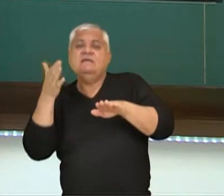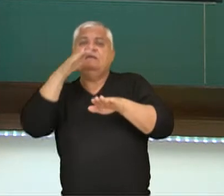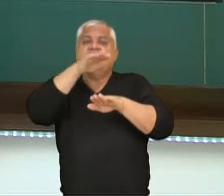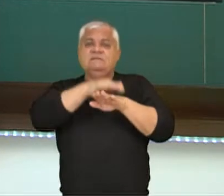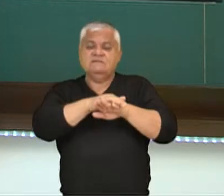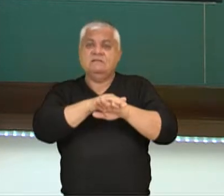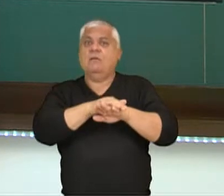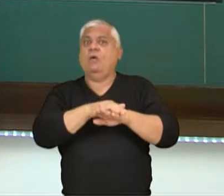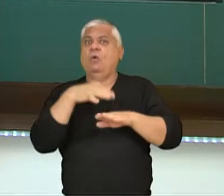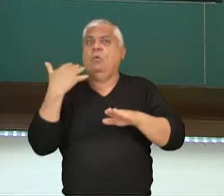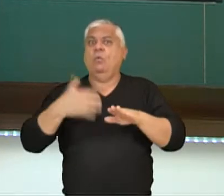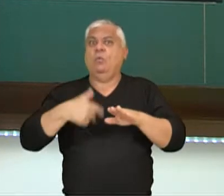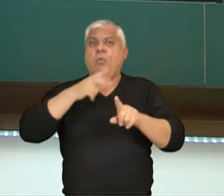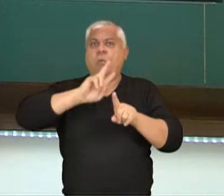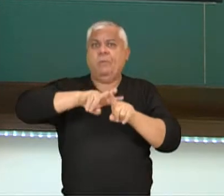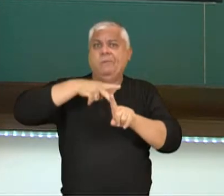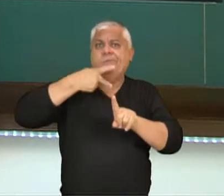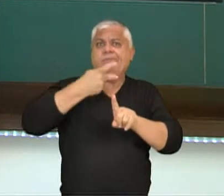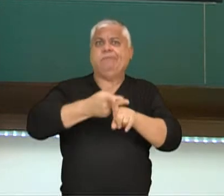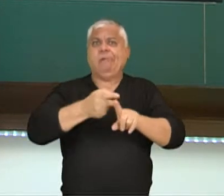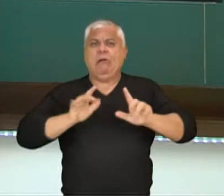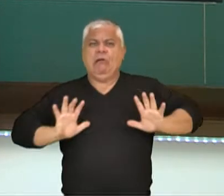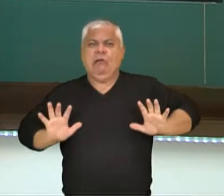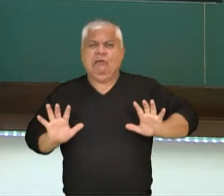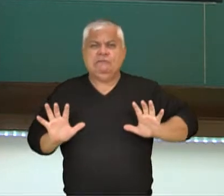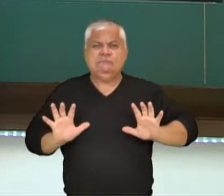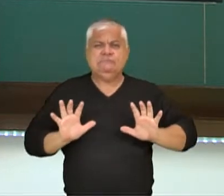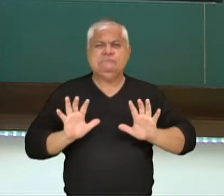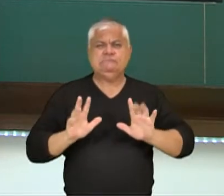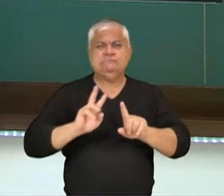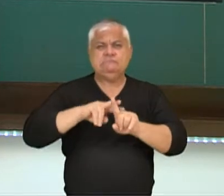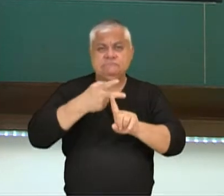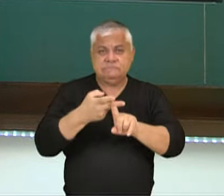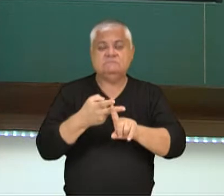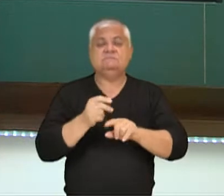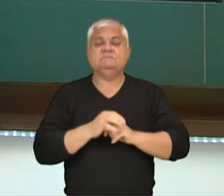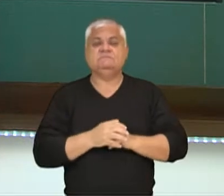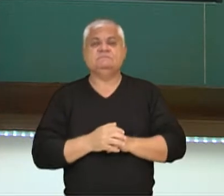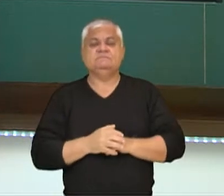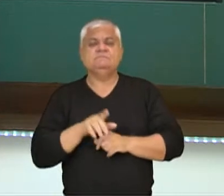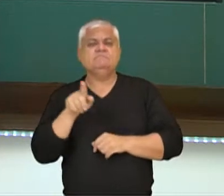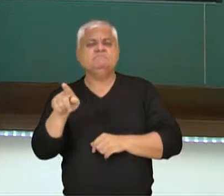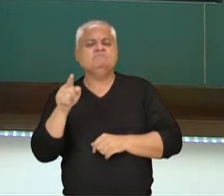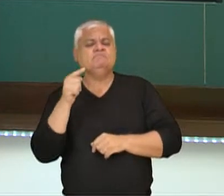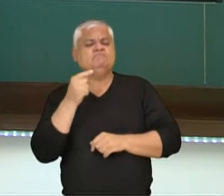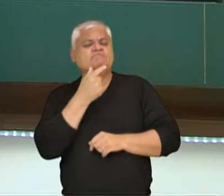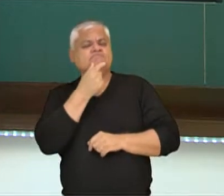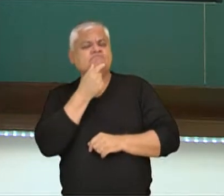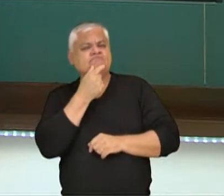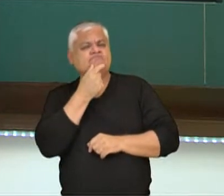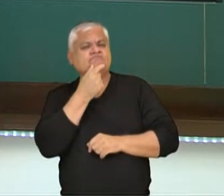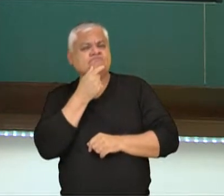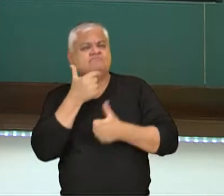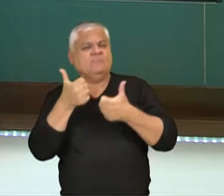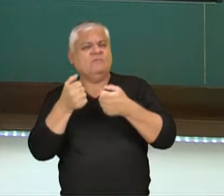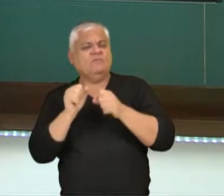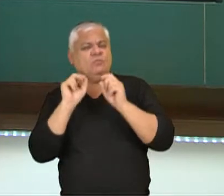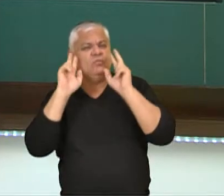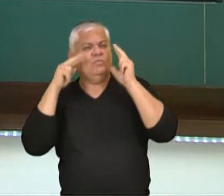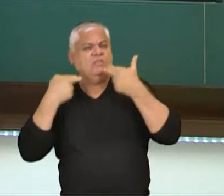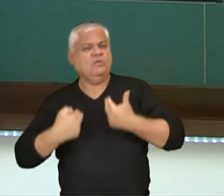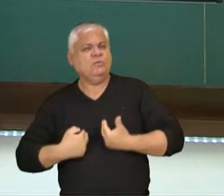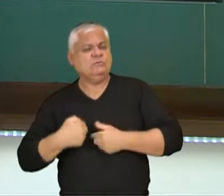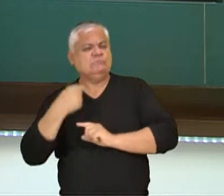uma força, obviamente, maior. Então, Newton, ele teve essa genialidade de